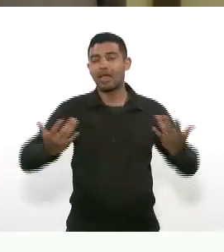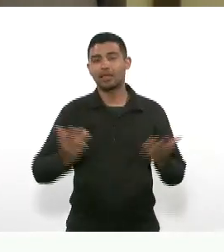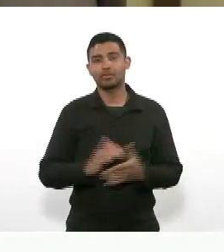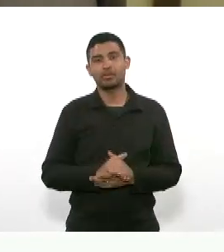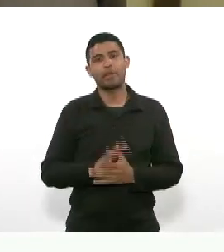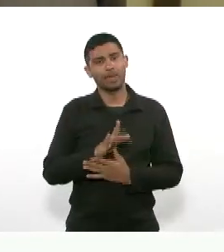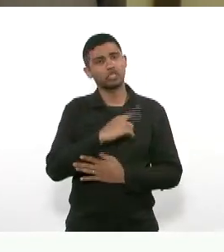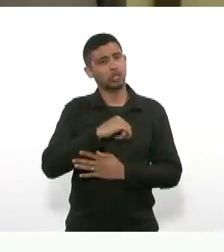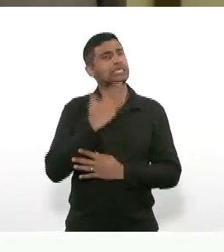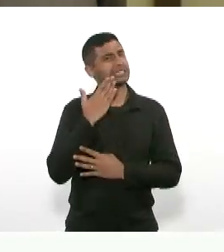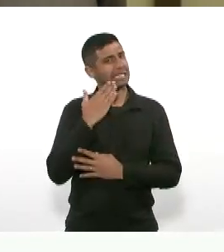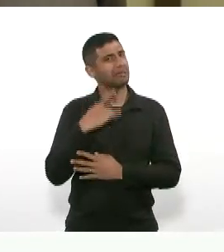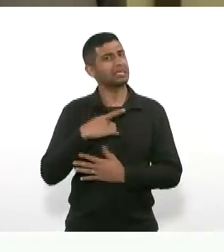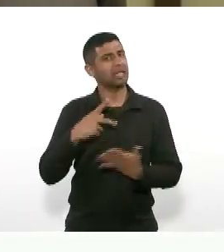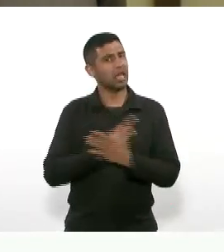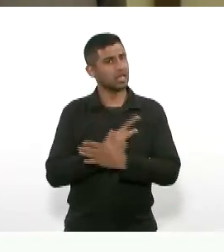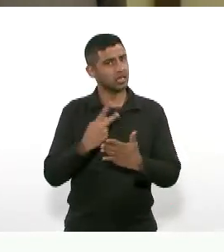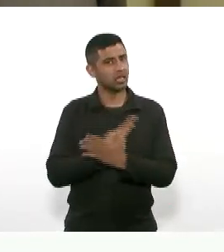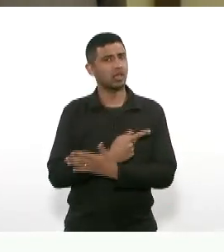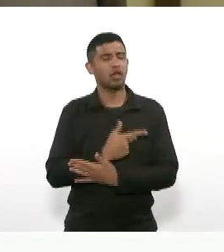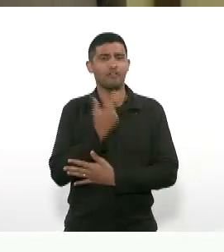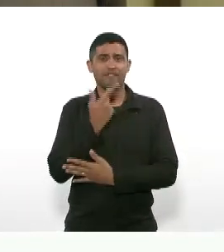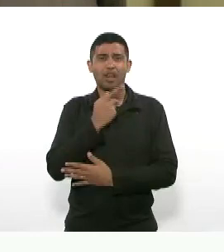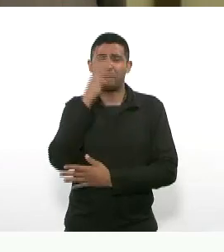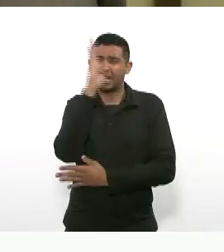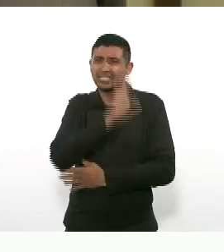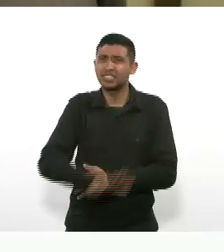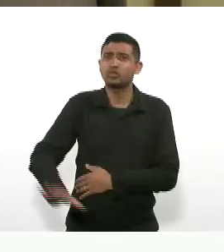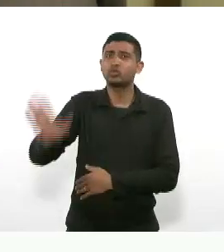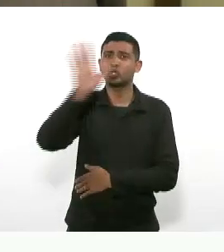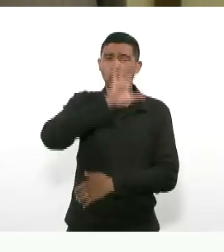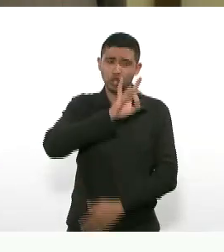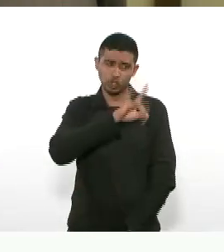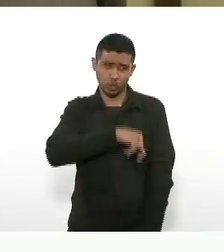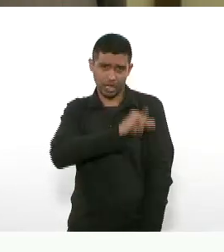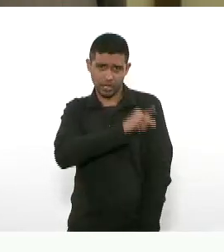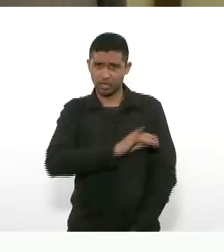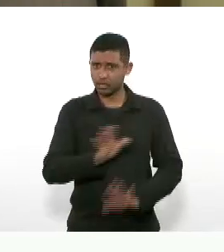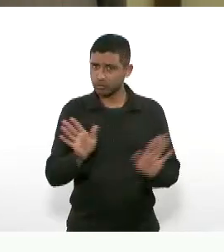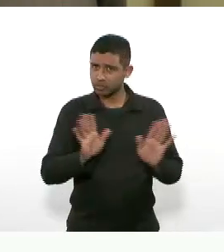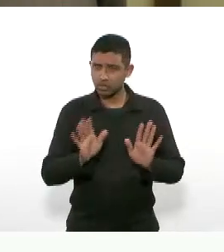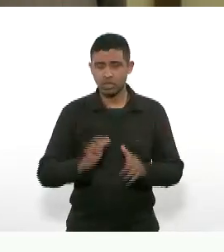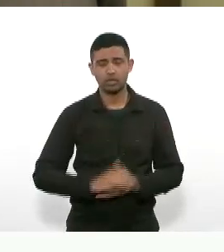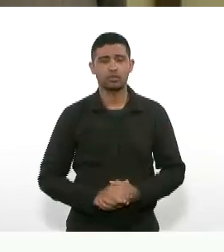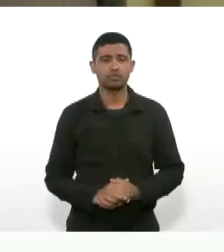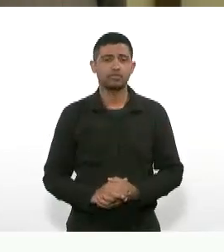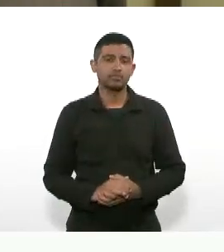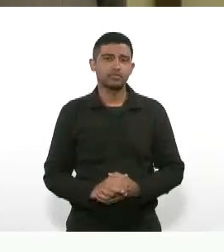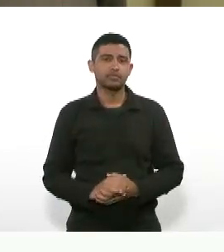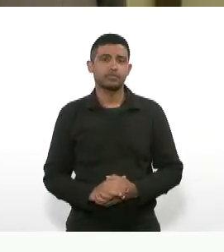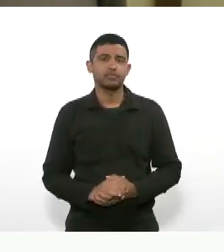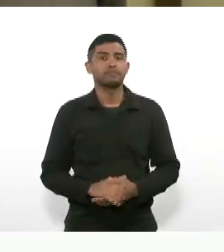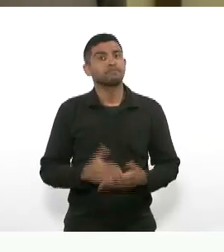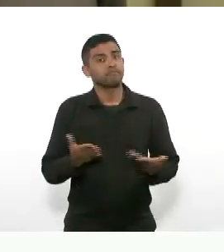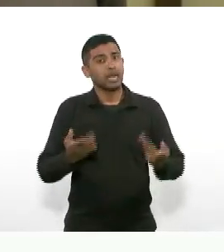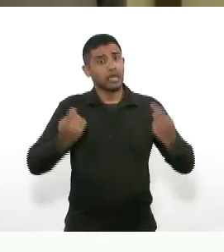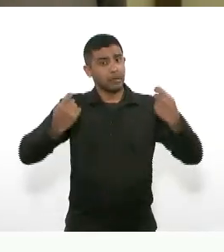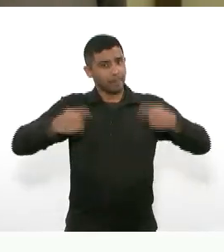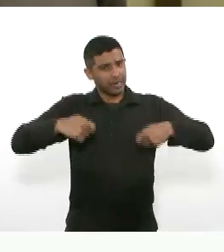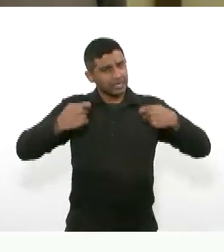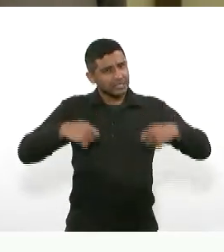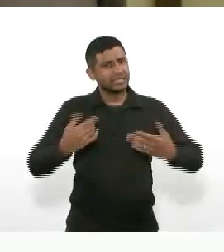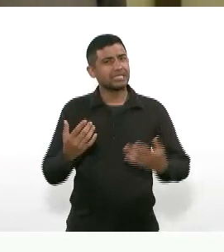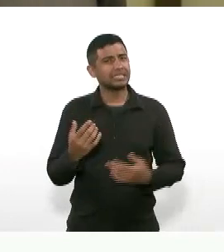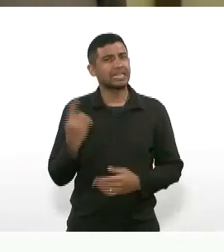sabemos que tem fraudes. Estou falando do Brasil inteiro, não estou falando do Rio de Janeiro. Entendam. Então, precisa ser fundo a